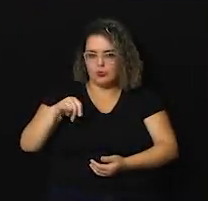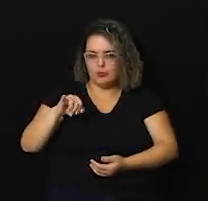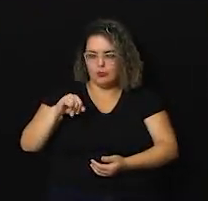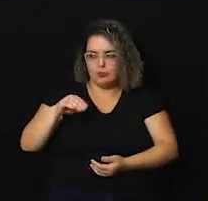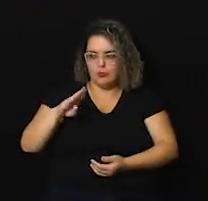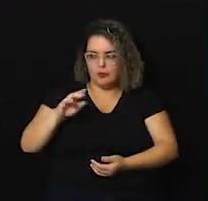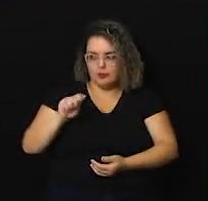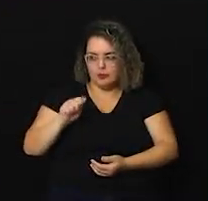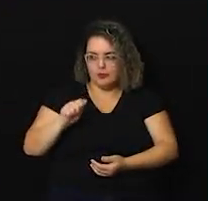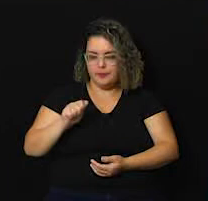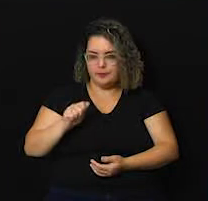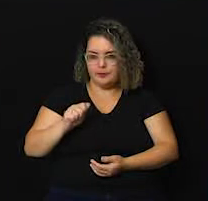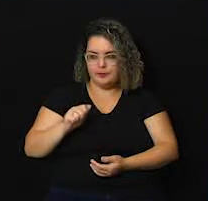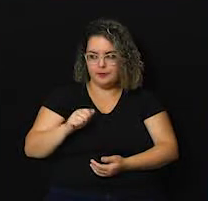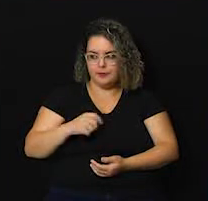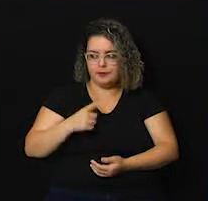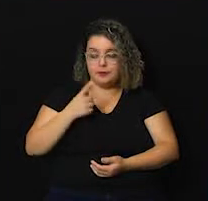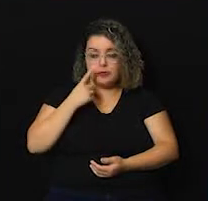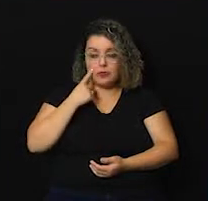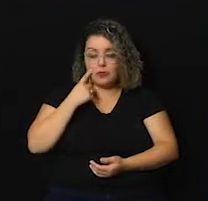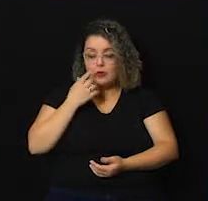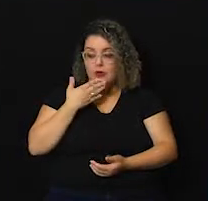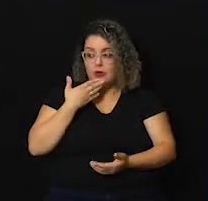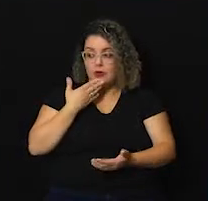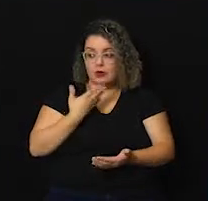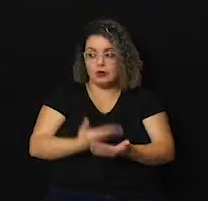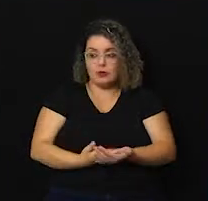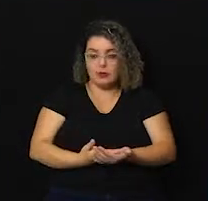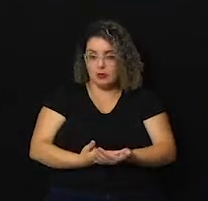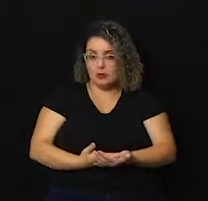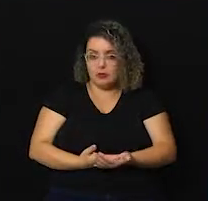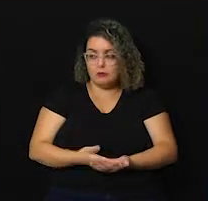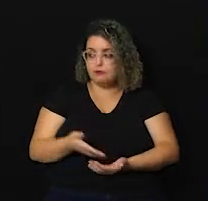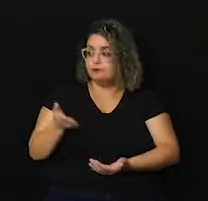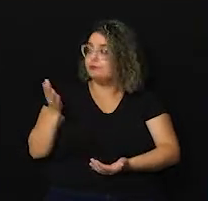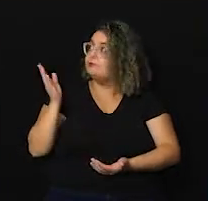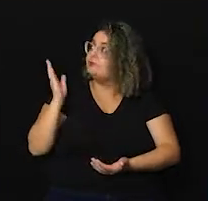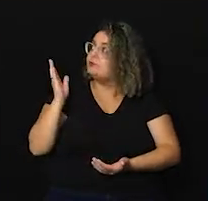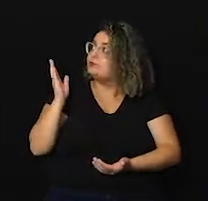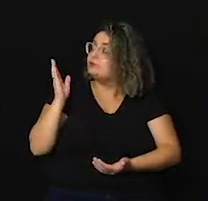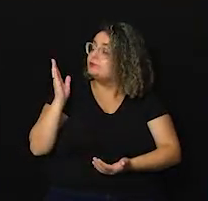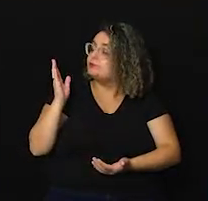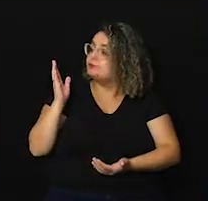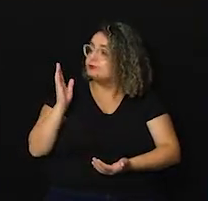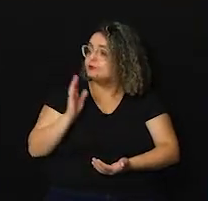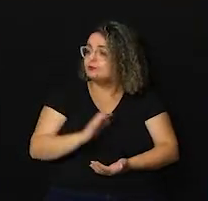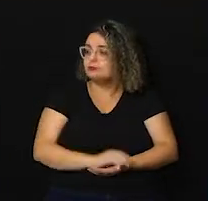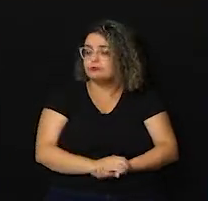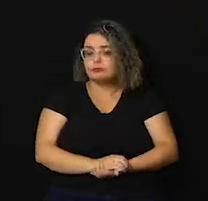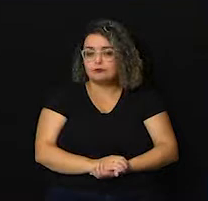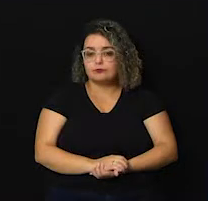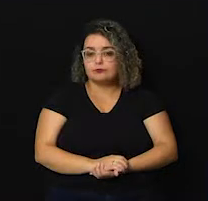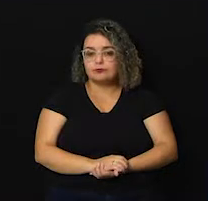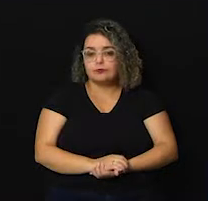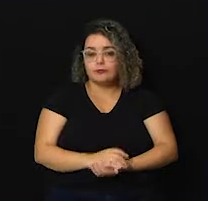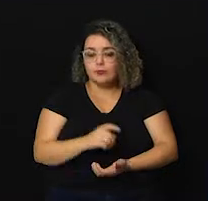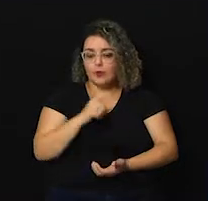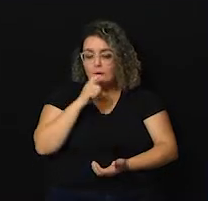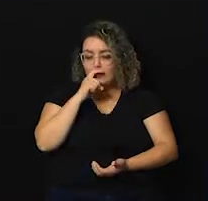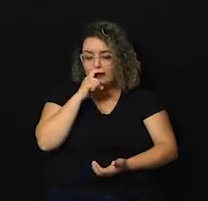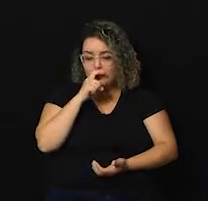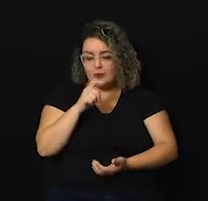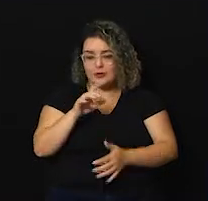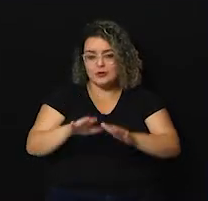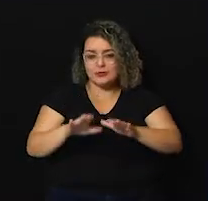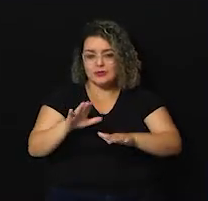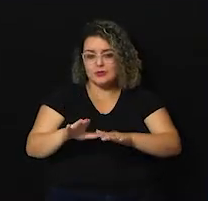sul do Piauí, vocês ficariam impressionados. É uma coisa assim, é verde, um verde ou cinza, dependendo da